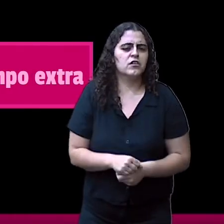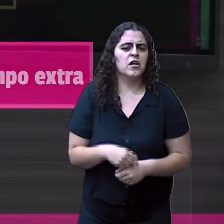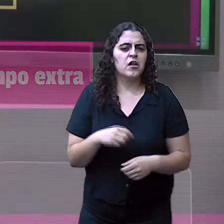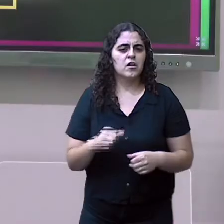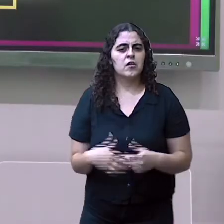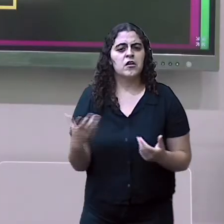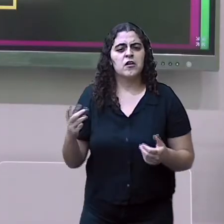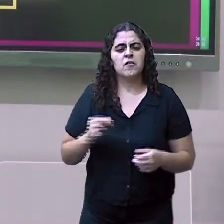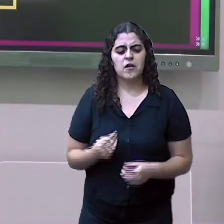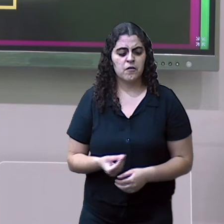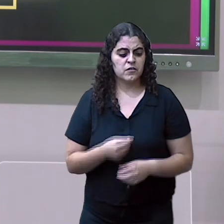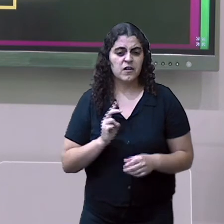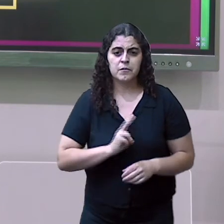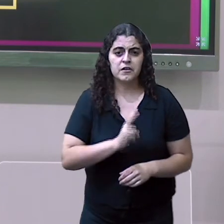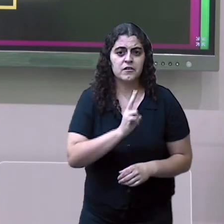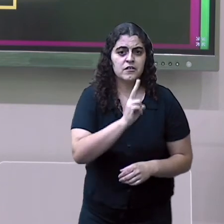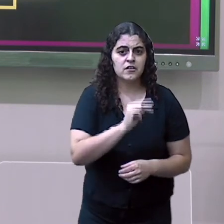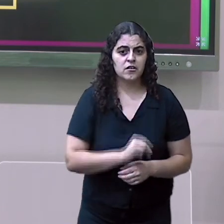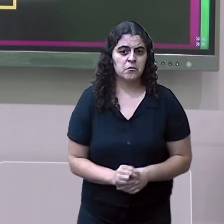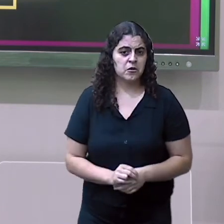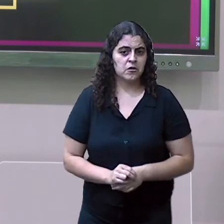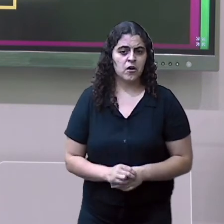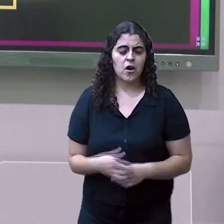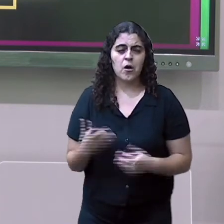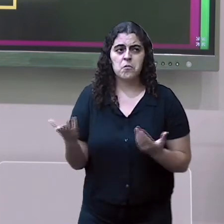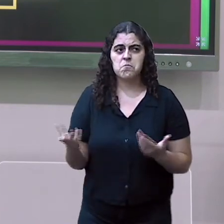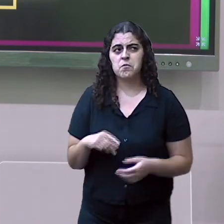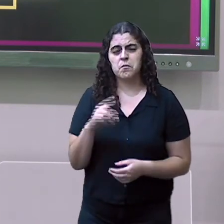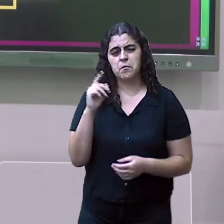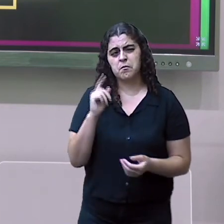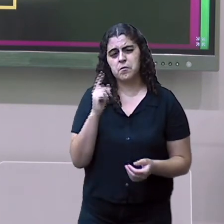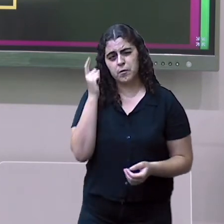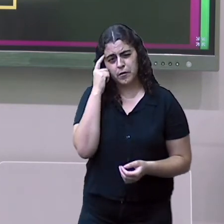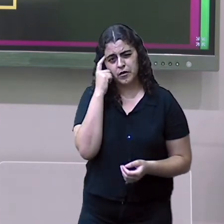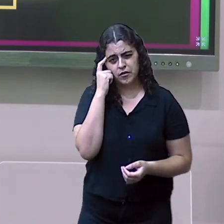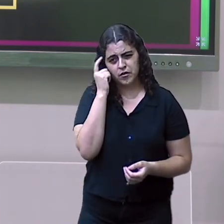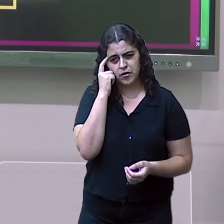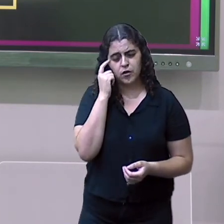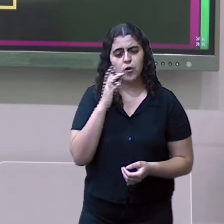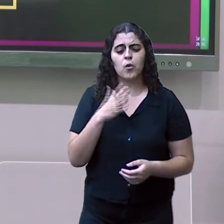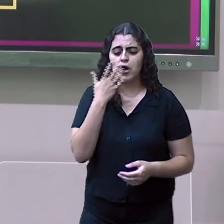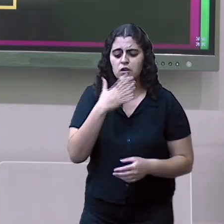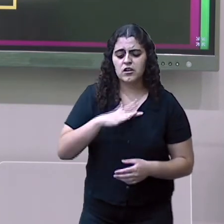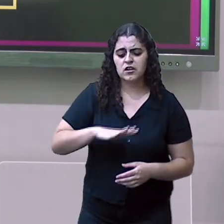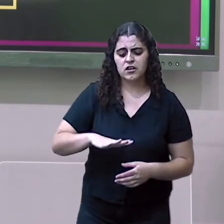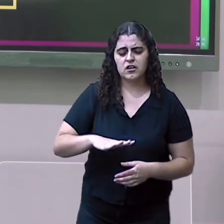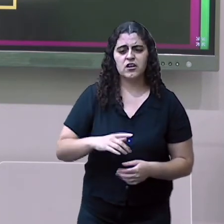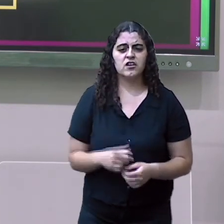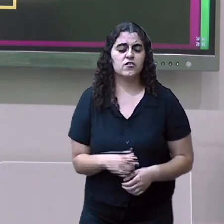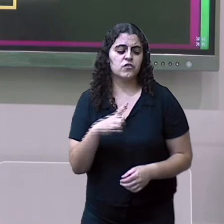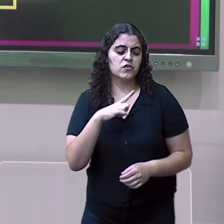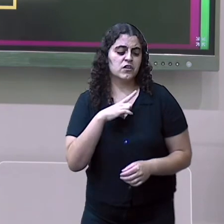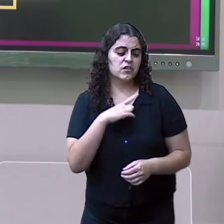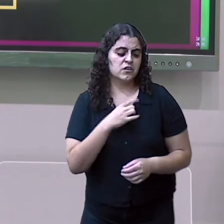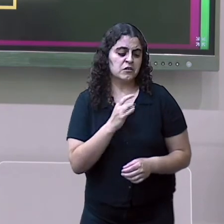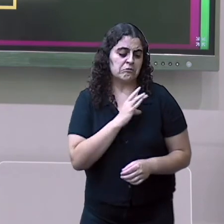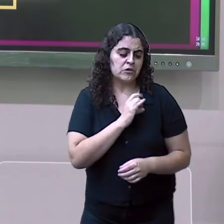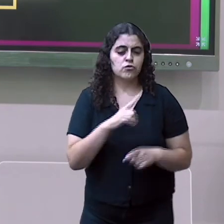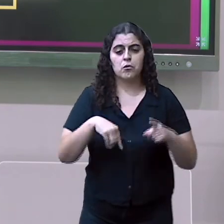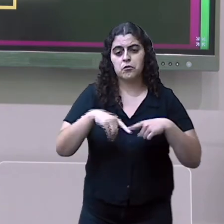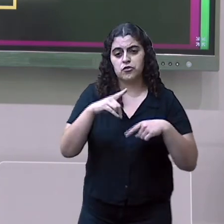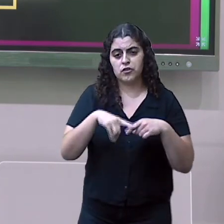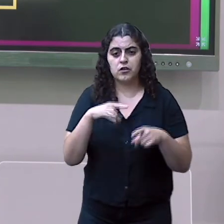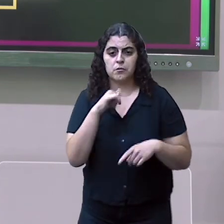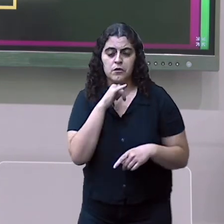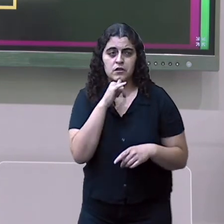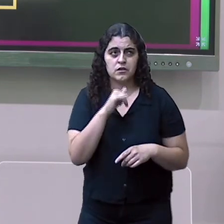mudar. E aí, diante de tudo que eu falei, o medo dura para sempre? Quando criança você tem medo de algo, cresce e continua